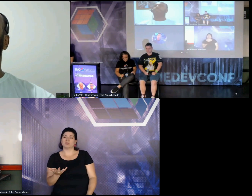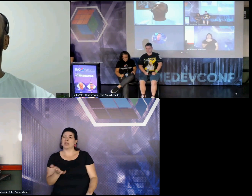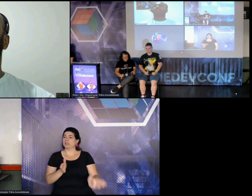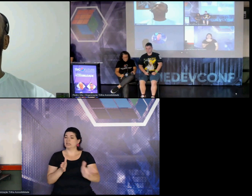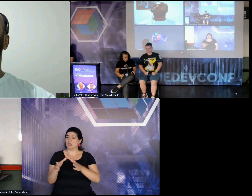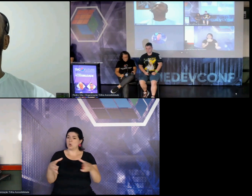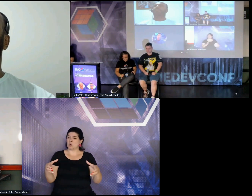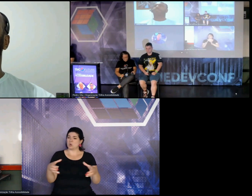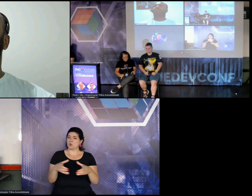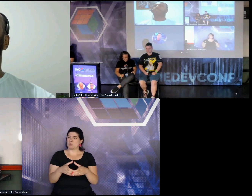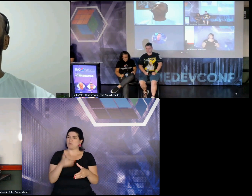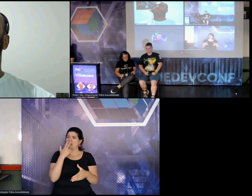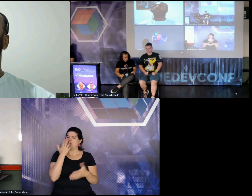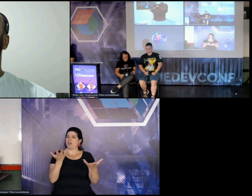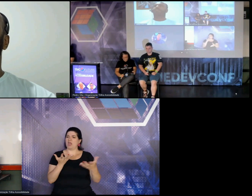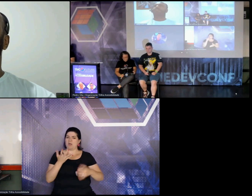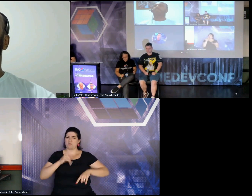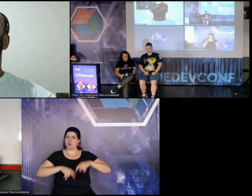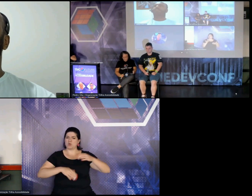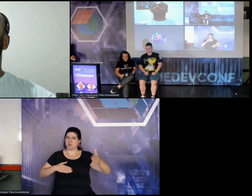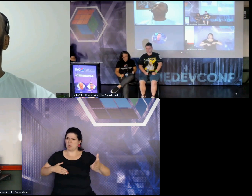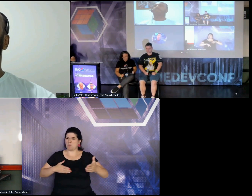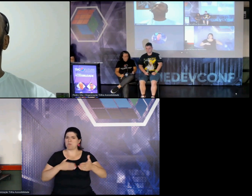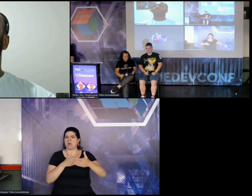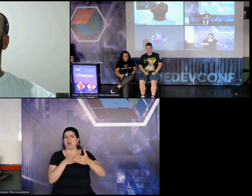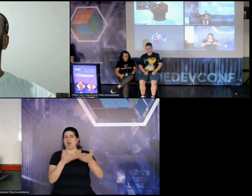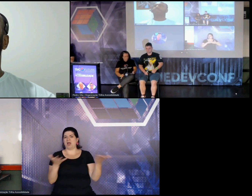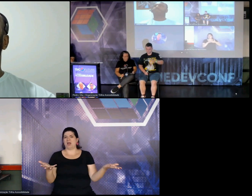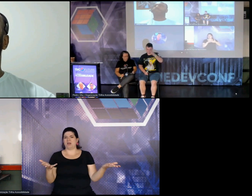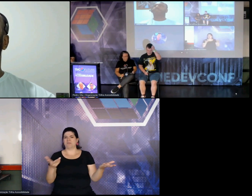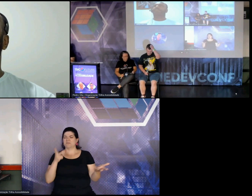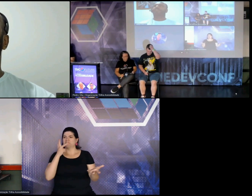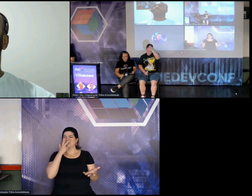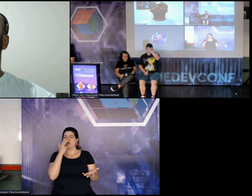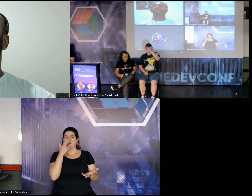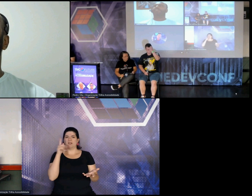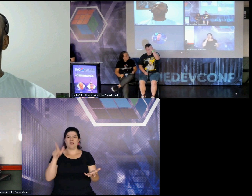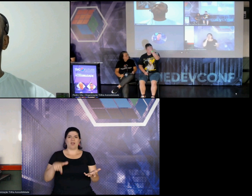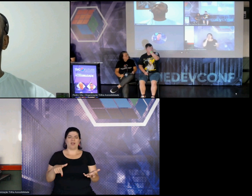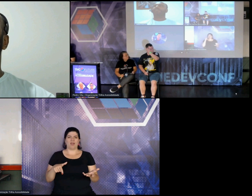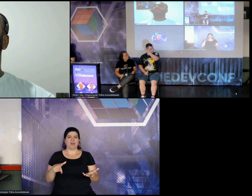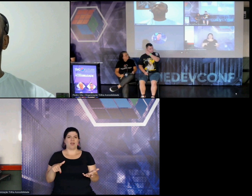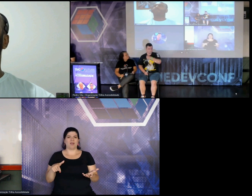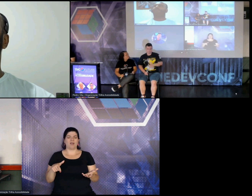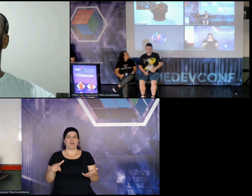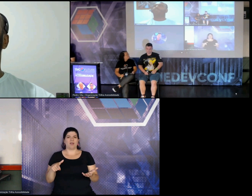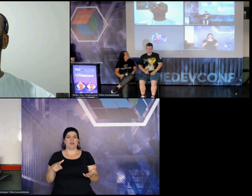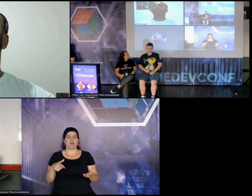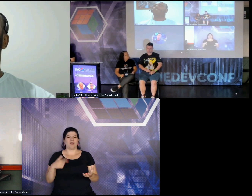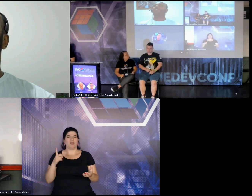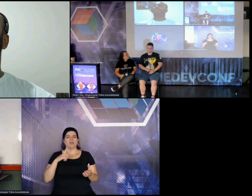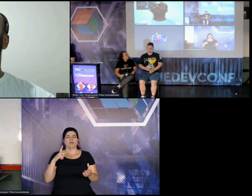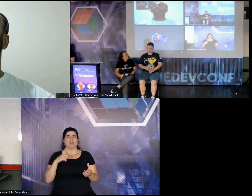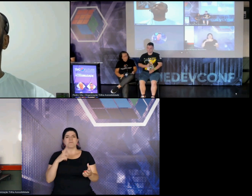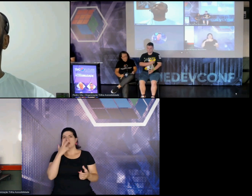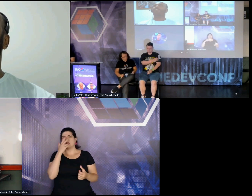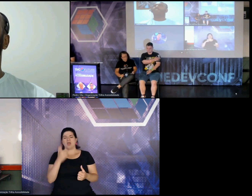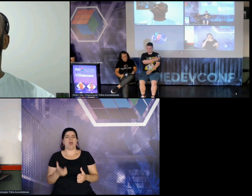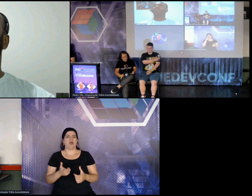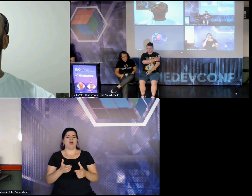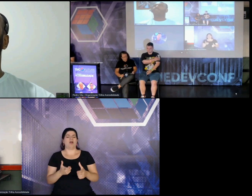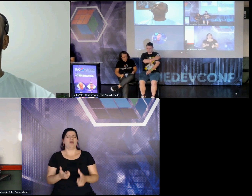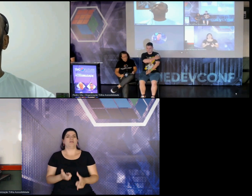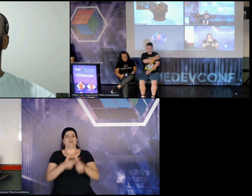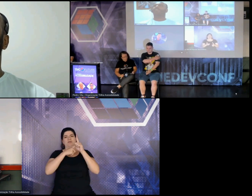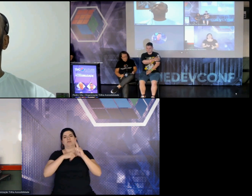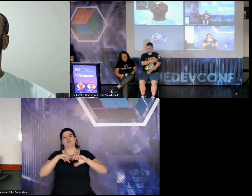poder barrar, está para poder ser um stepper aqui, para a gente passar e atingir aqui o que a gente